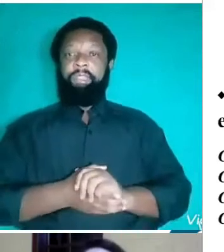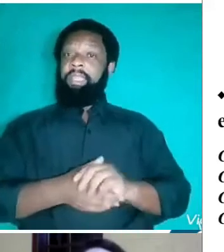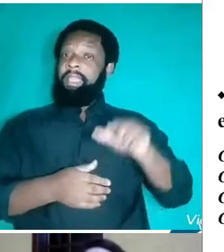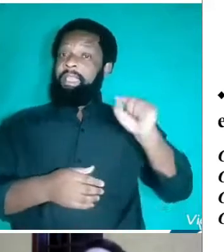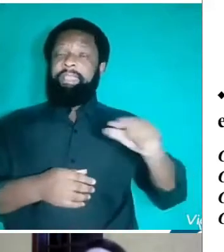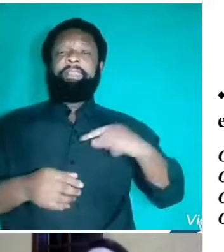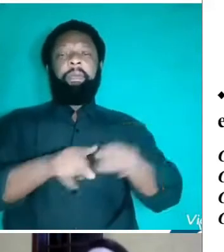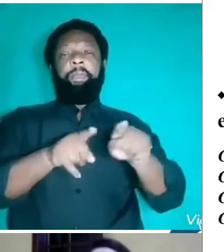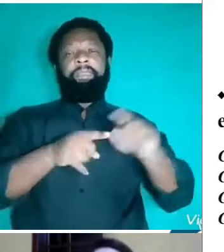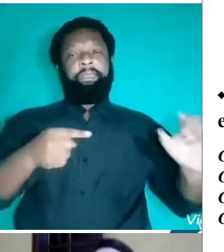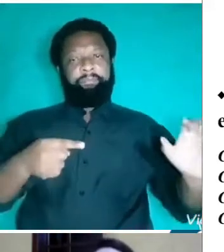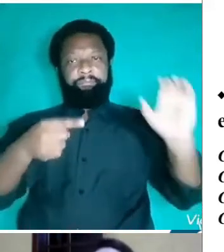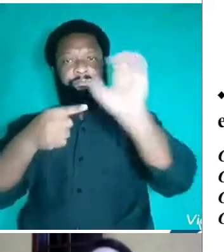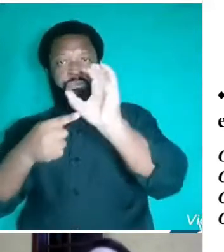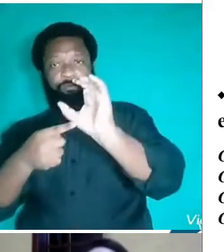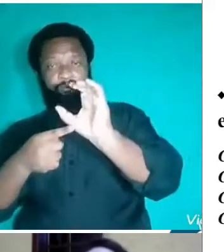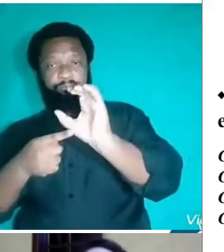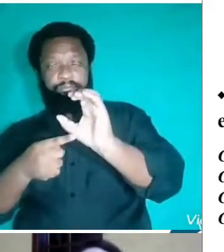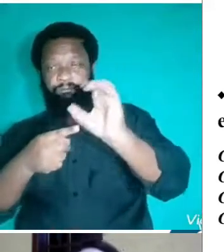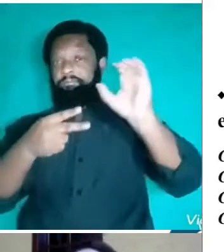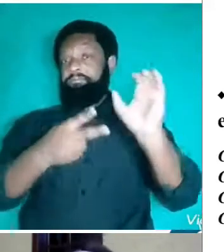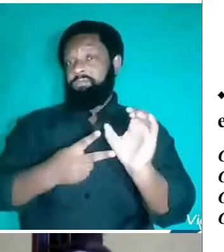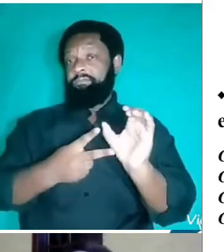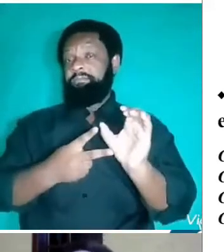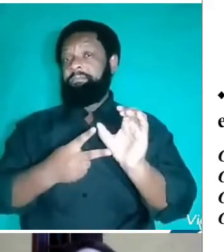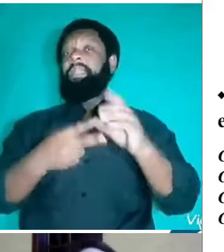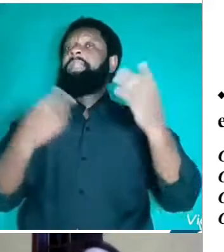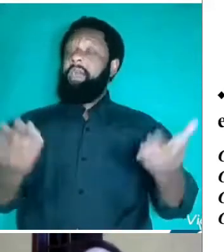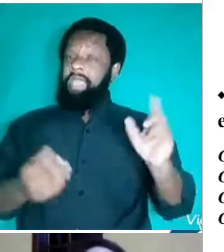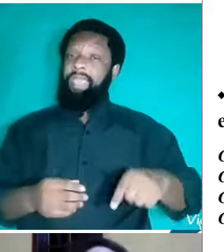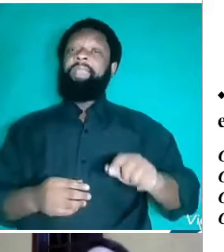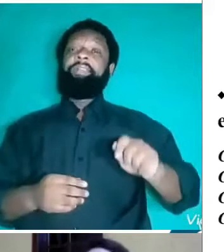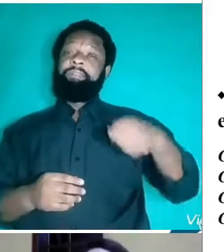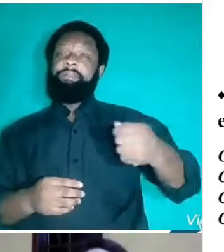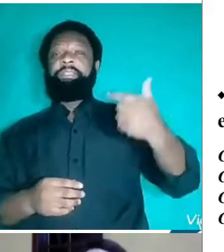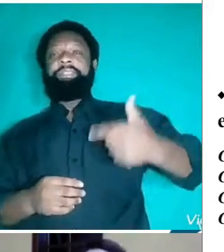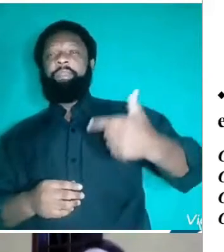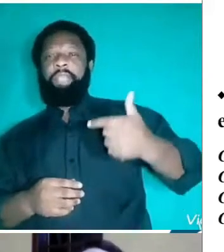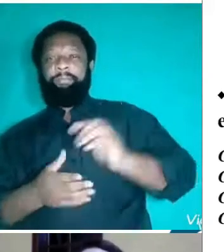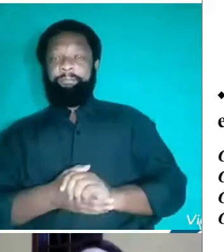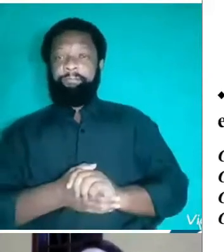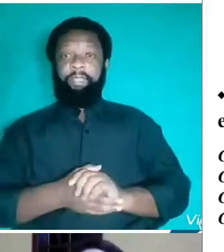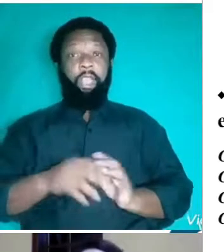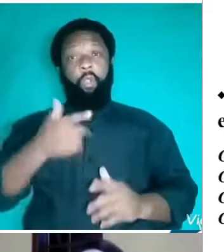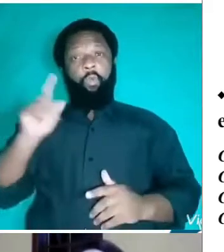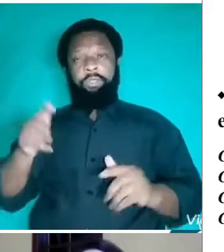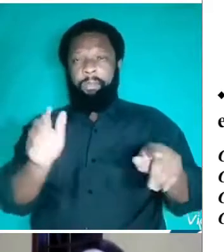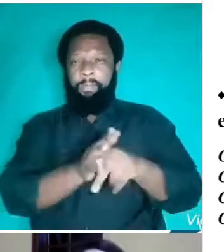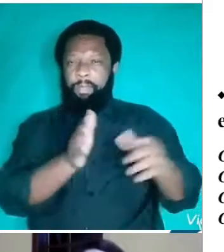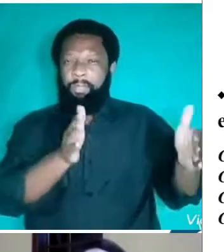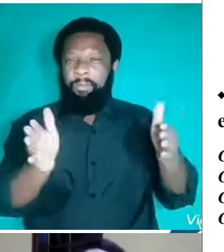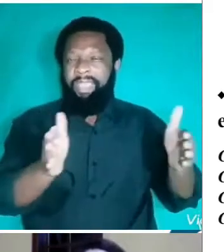Esse aqui também está ligado a esse e a esse outro. Então, também é secundário. Já esse aqui